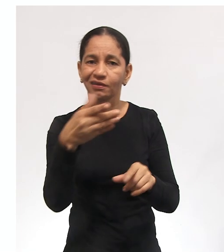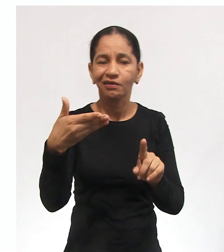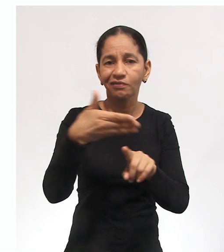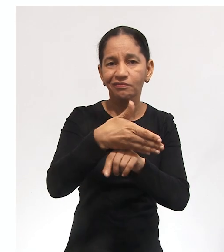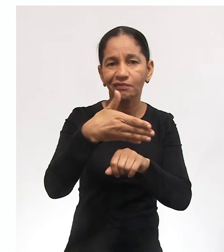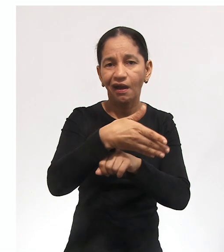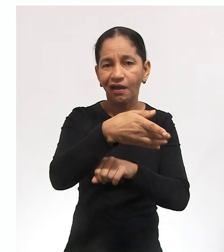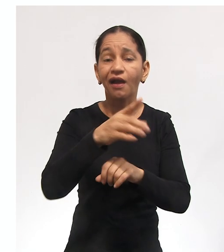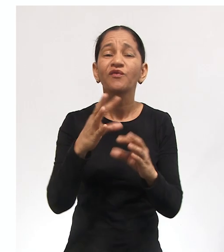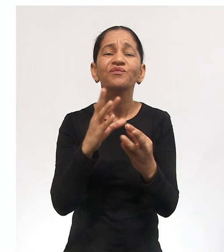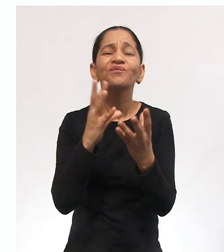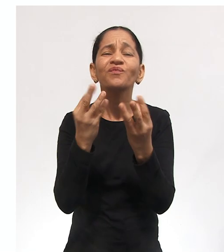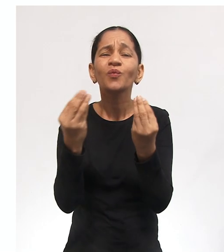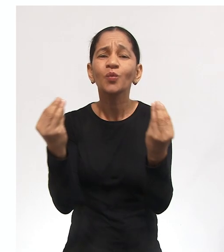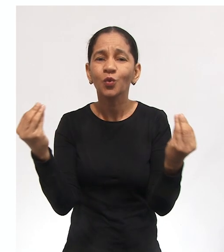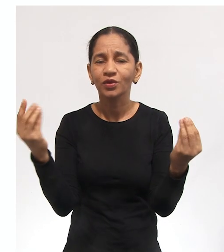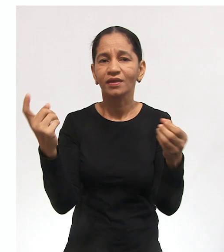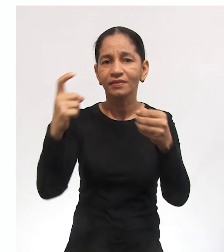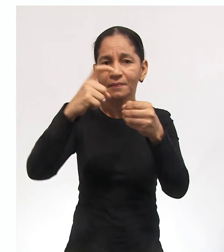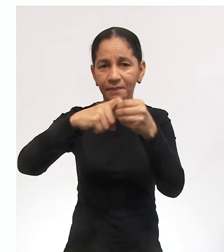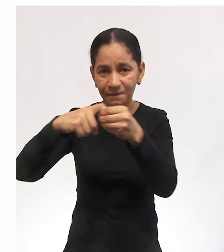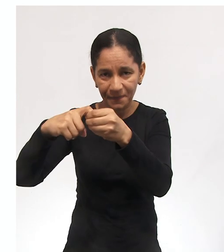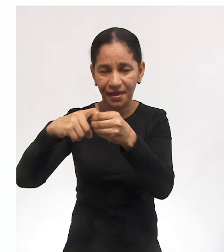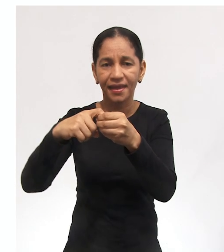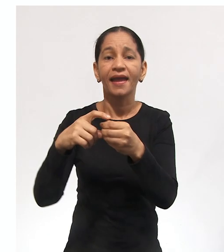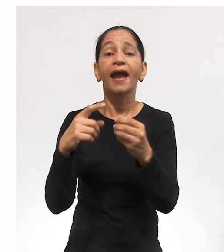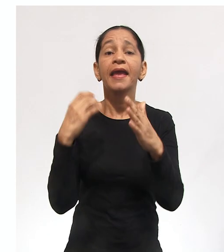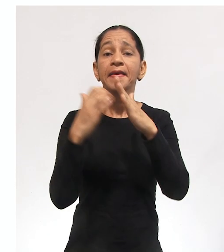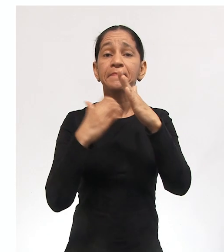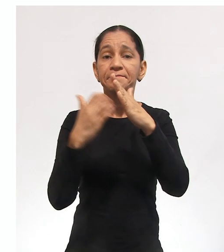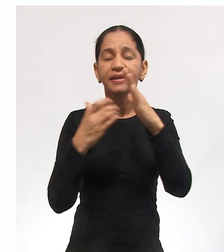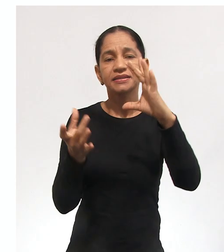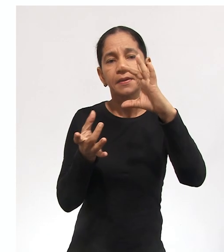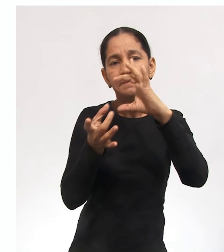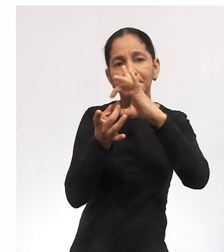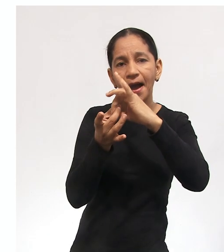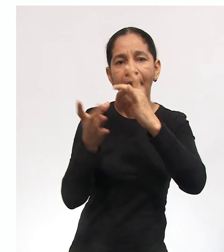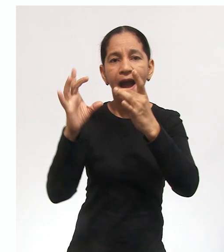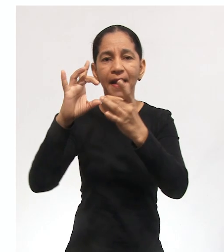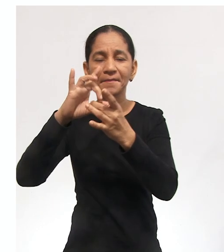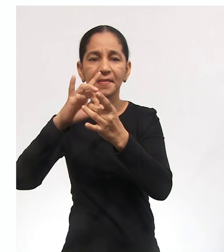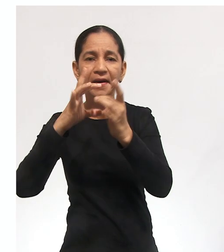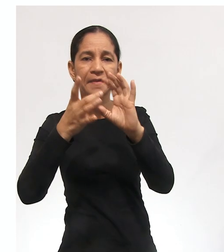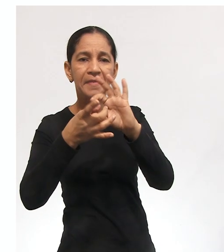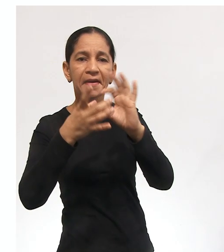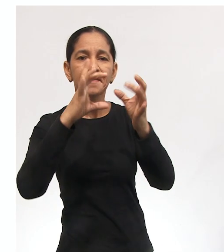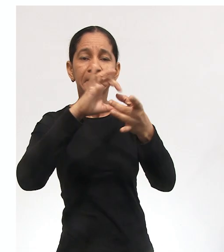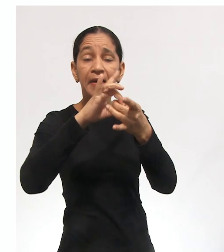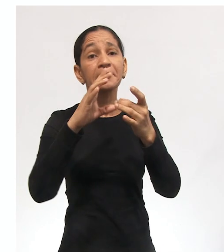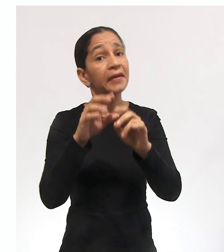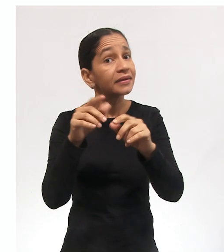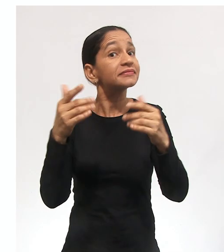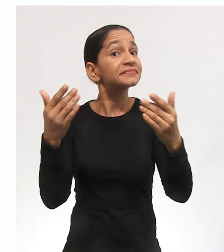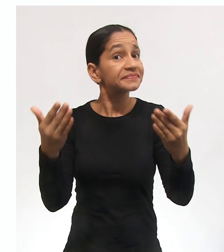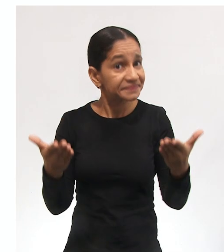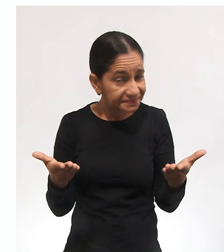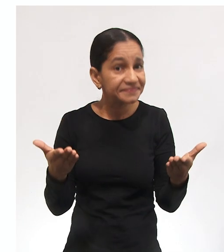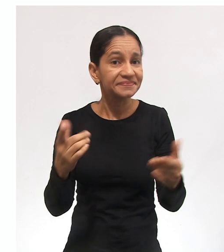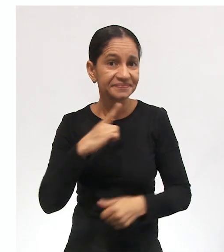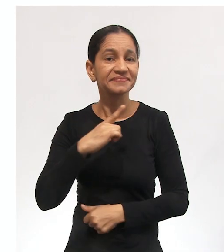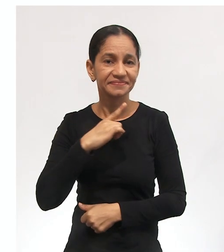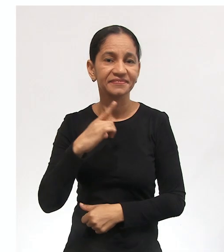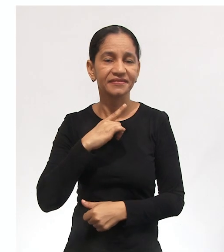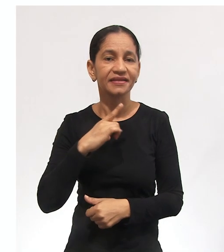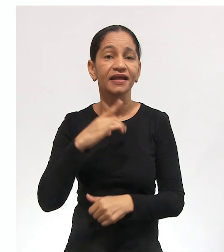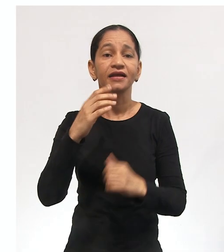eu tenho várias empresas que se interligam por meio de uma relação de